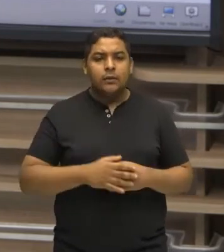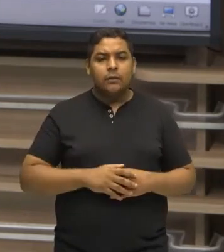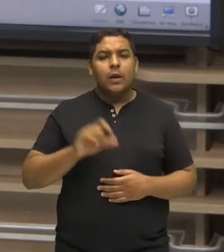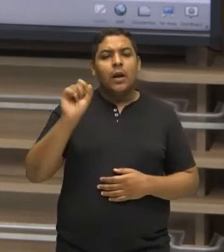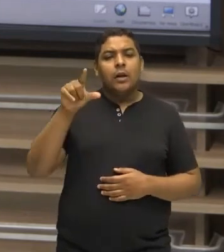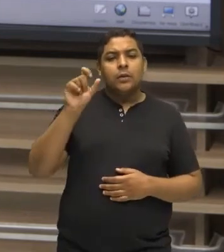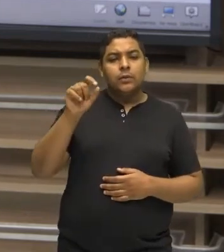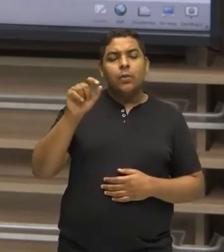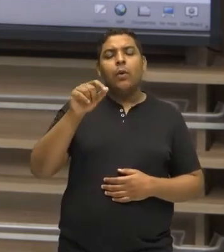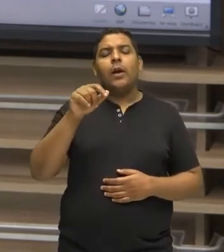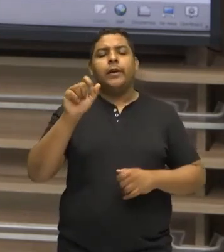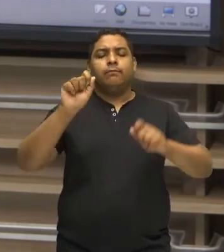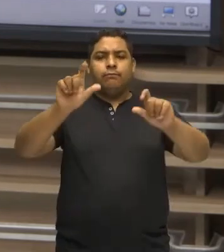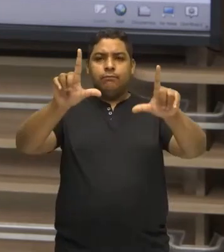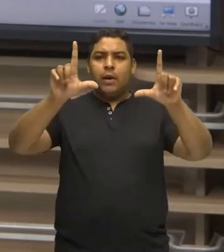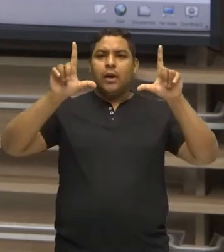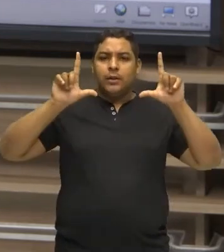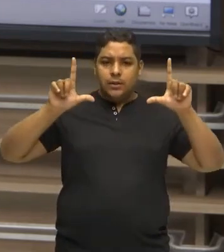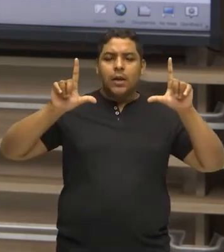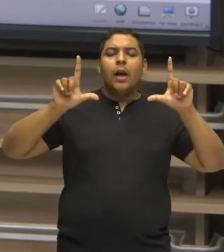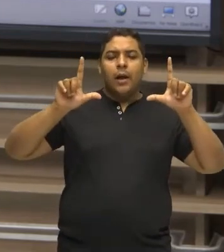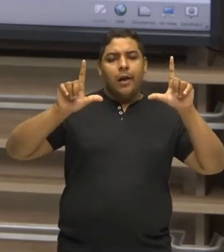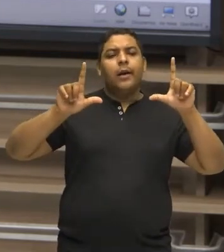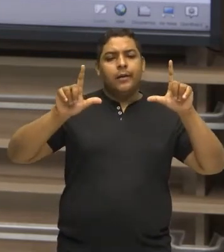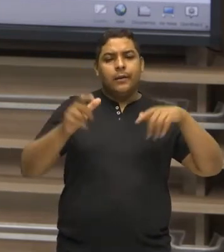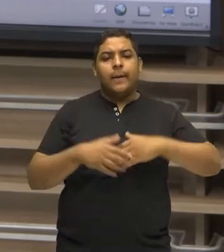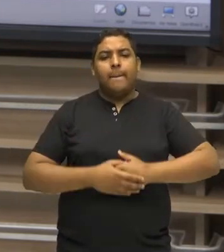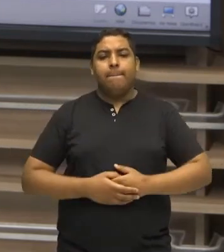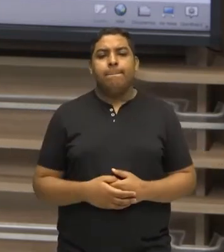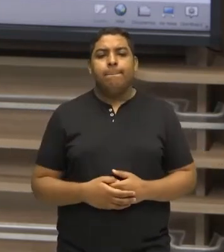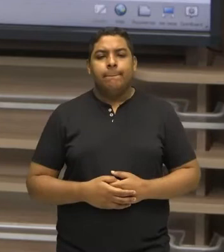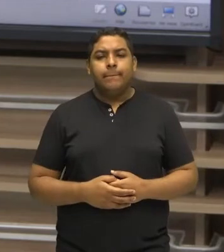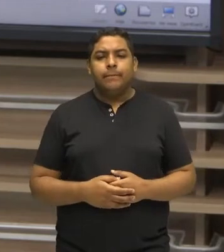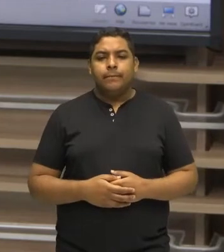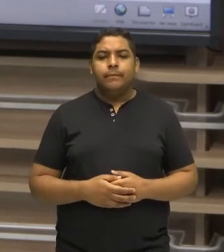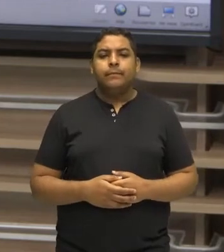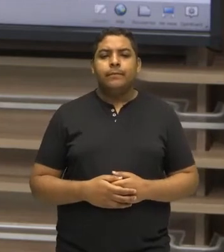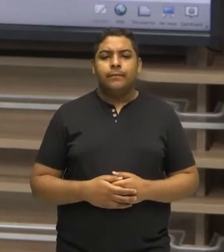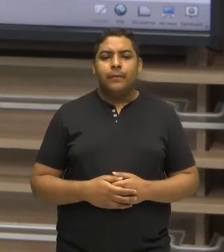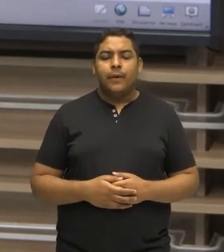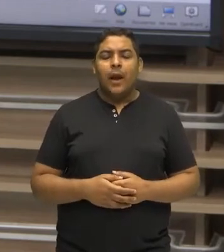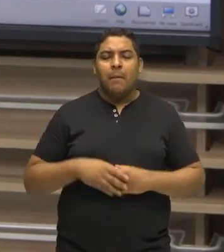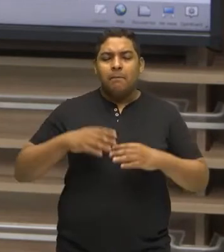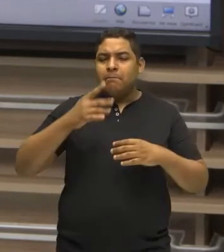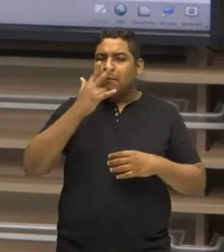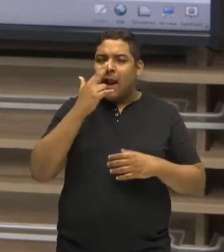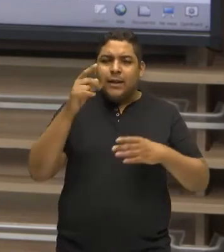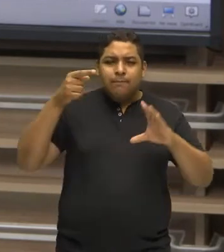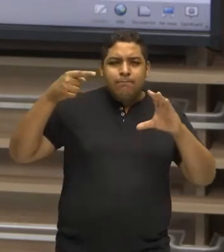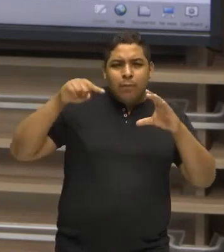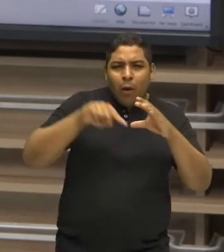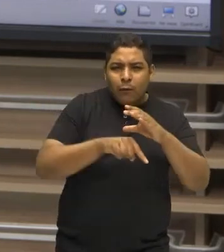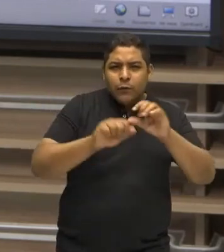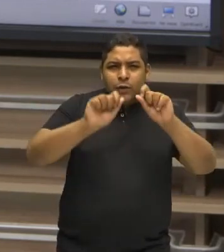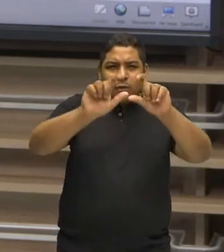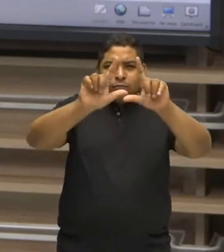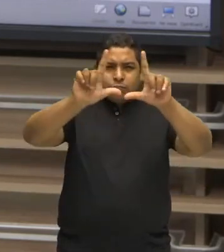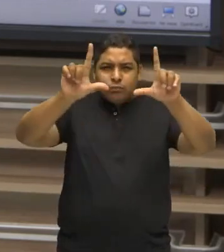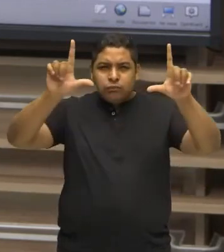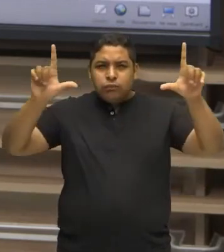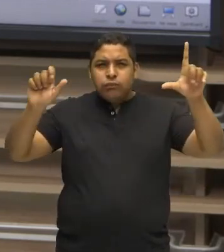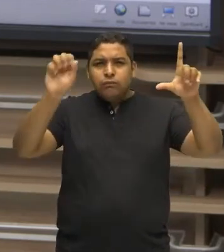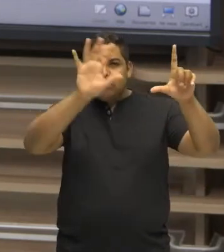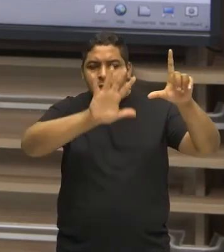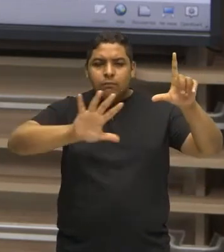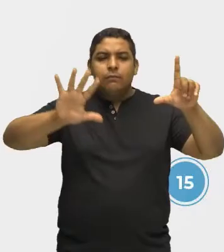em paisagem. Então, elas dão mais o que? Profundidade às imagens, às pinturas. E